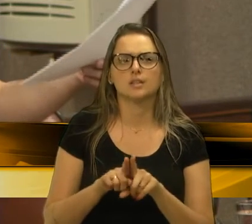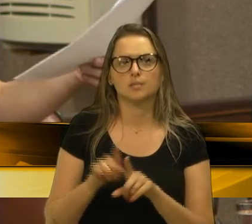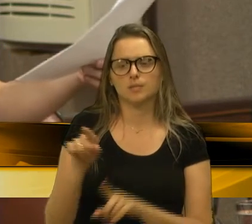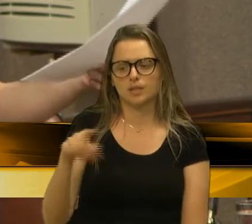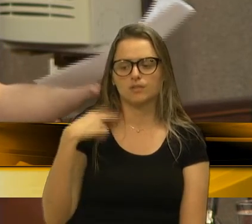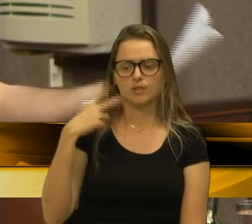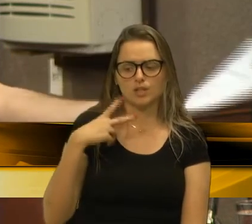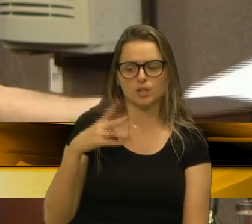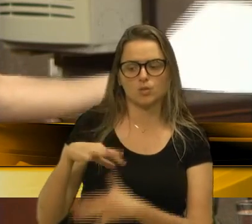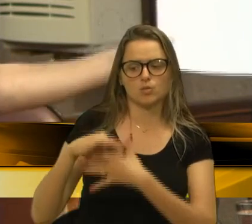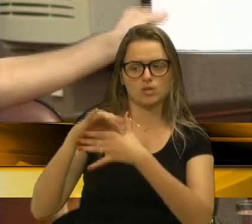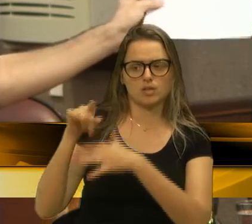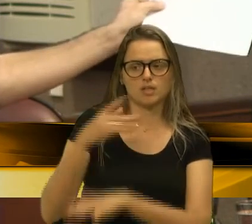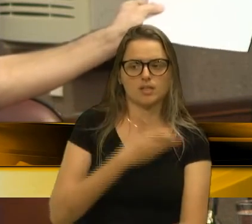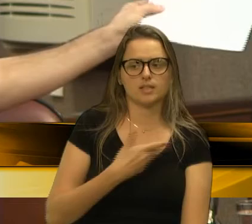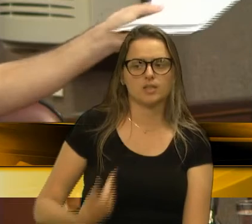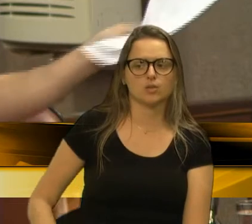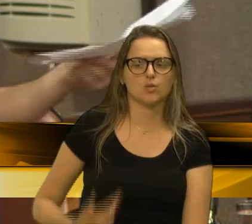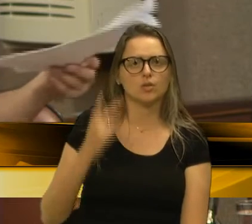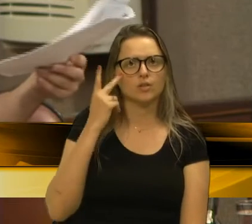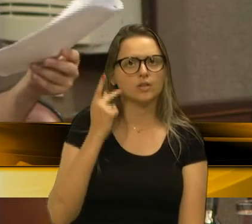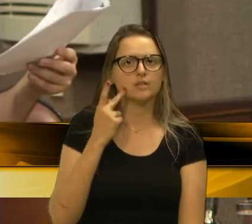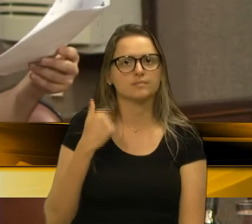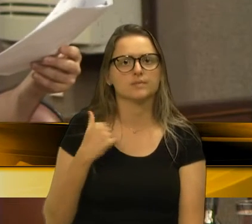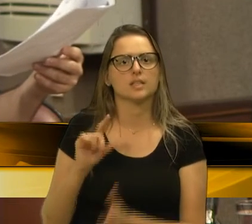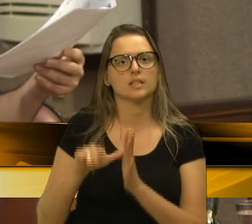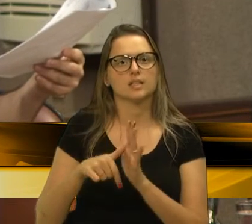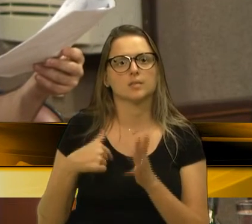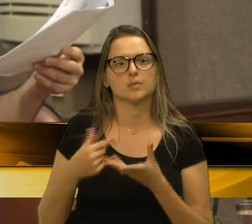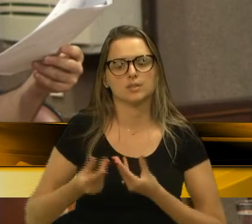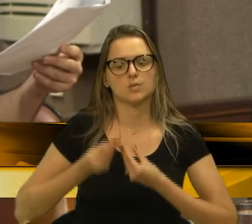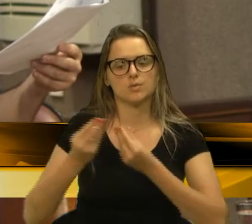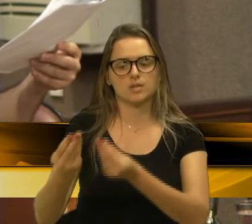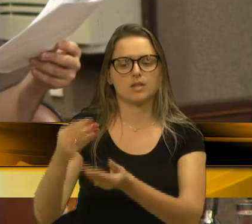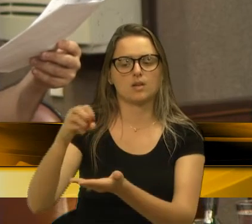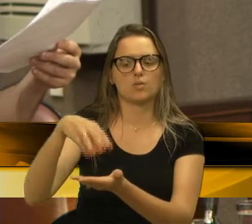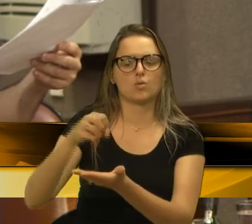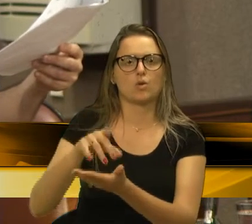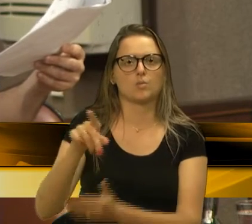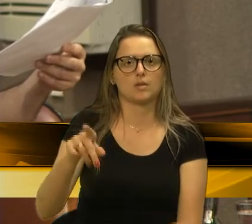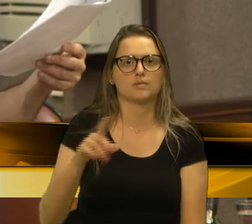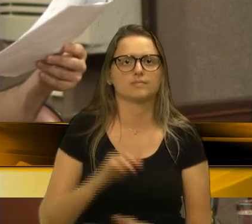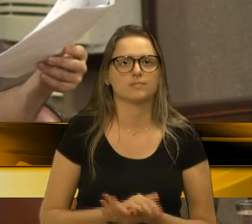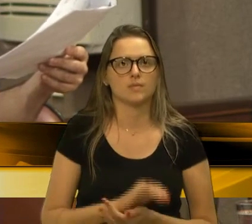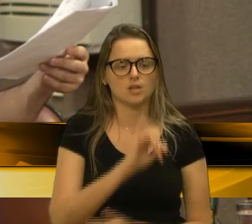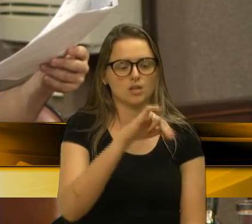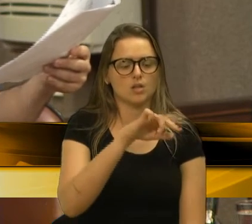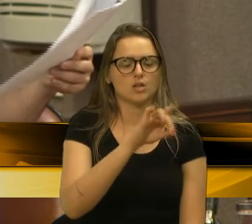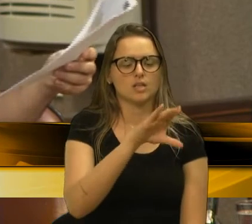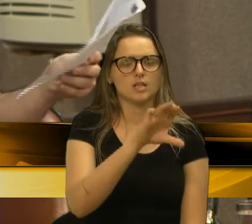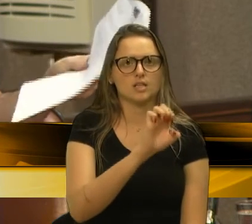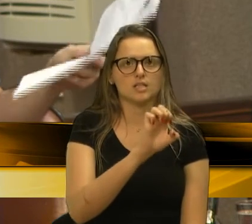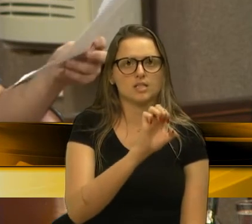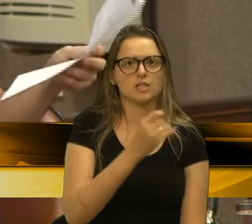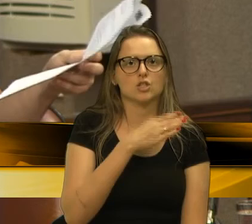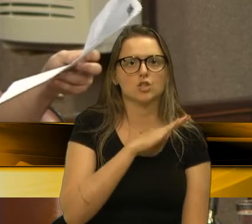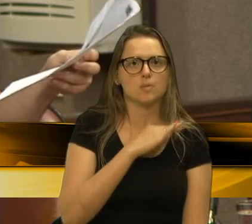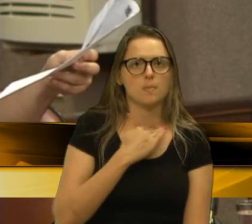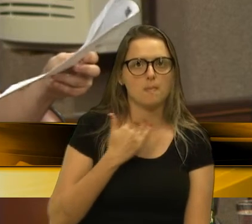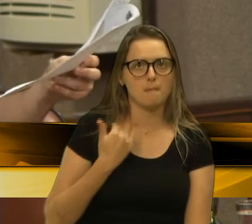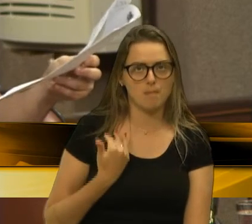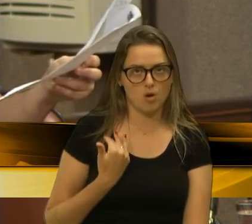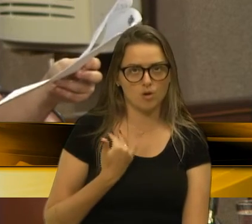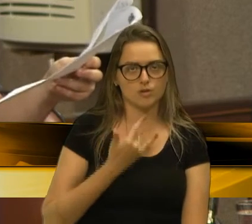do governo, está aqui o relatório e eu lhe forneço depois uma cópia. O índice de óbitos infantis, a